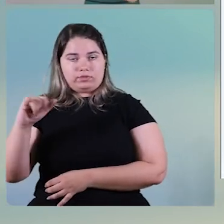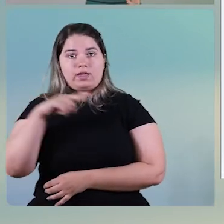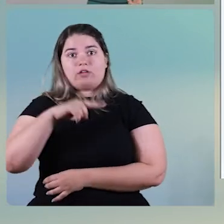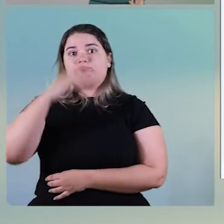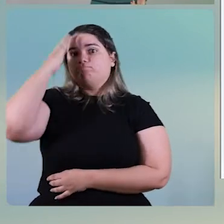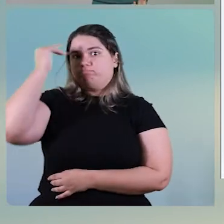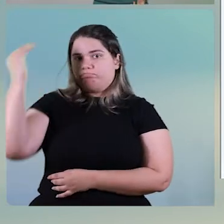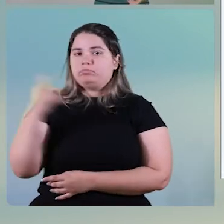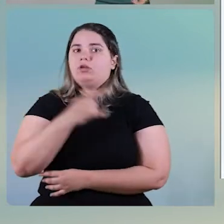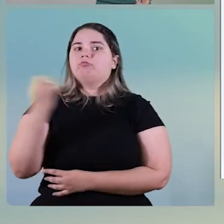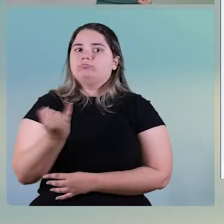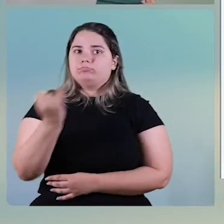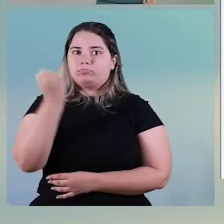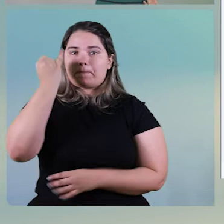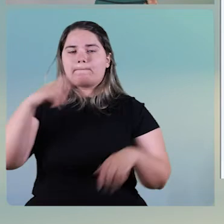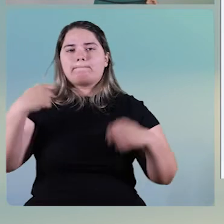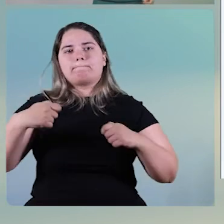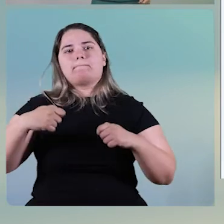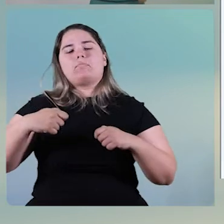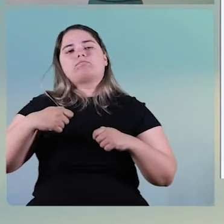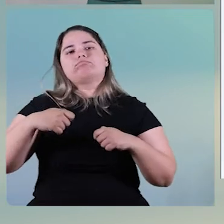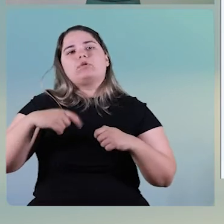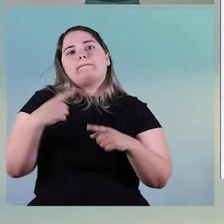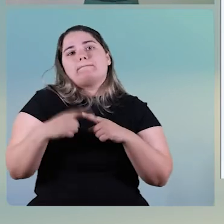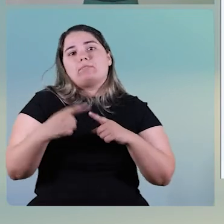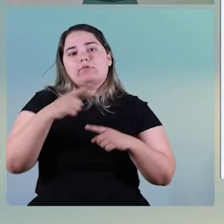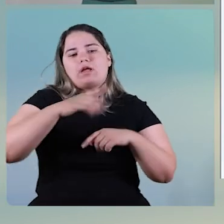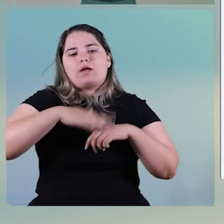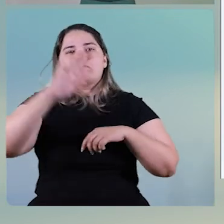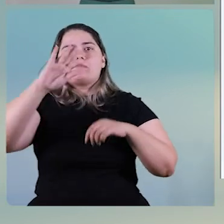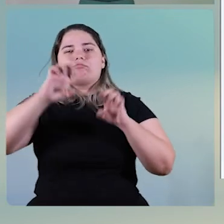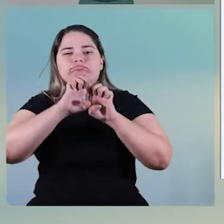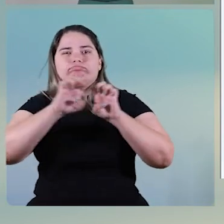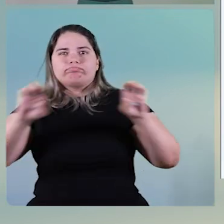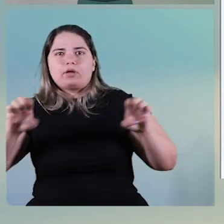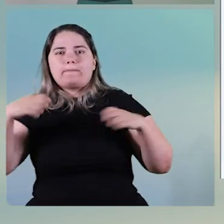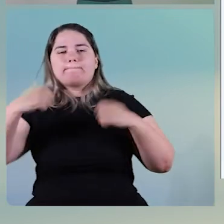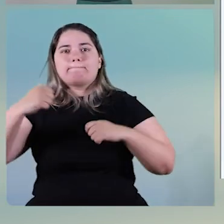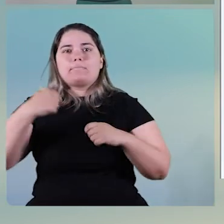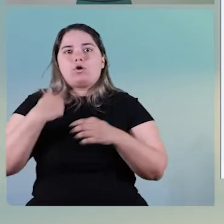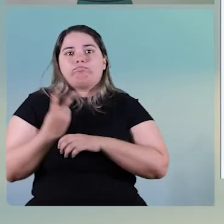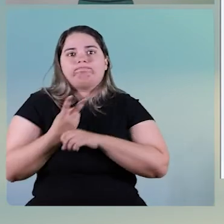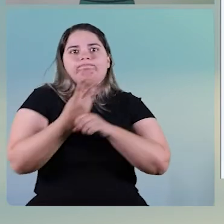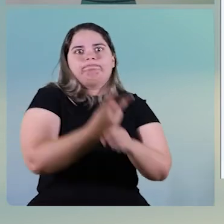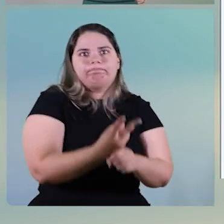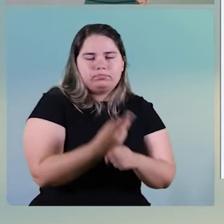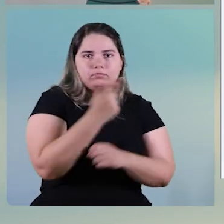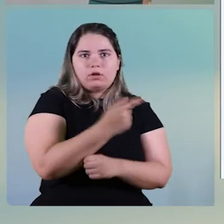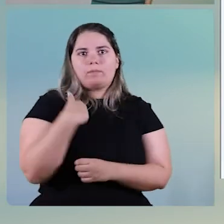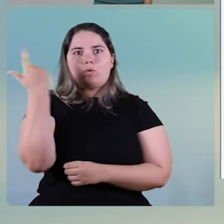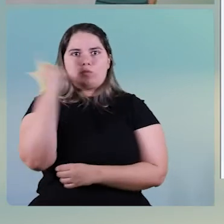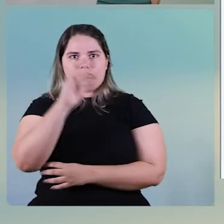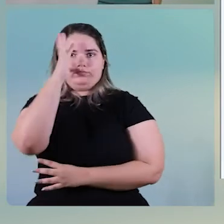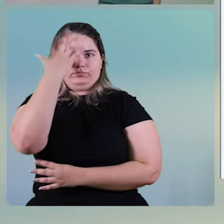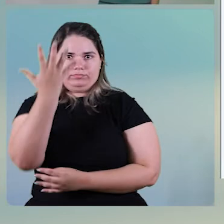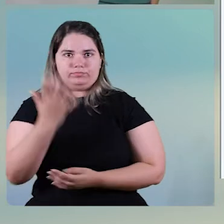pode recorrer a ela na solução de problemas, sem precisar ir procurar o tempo que foi gasto naquele